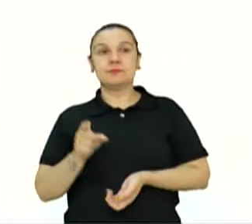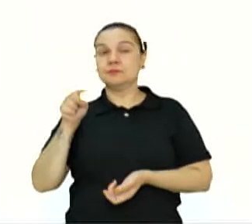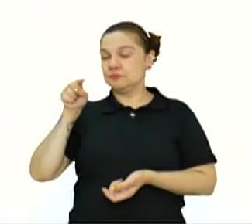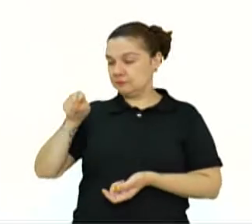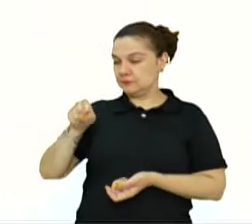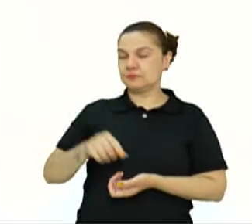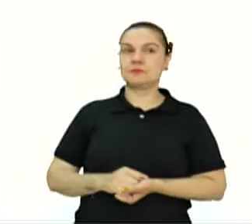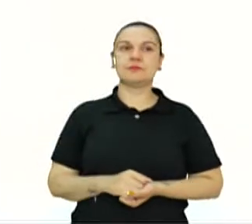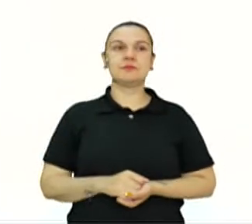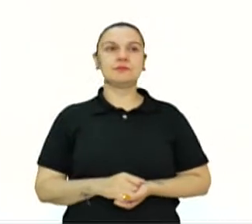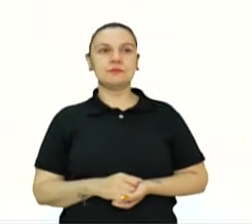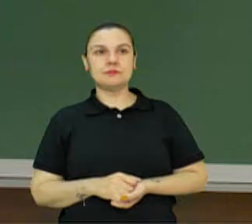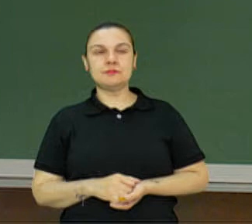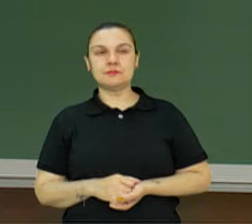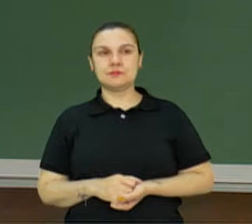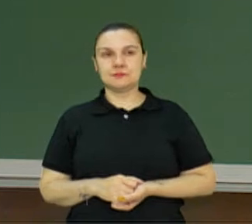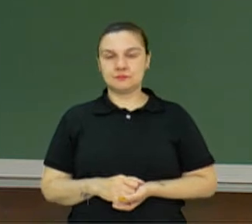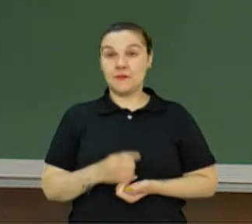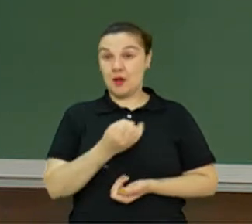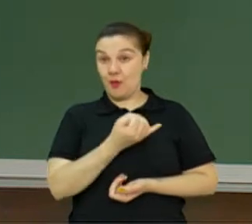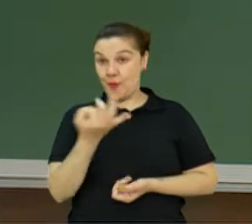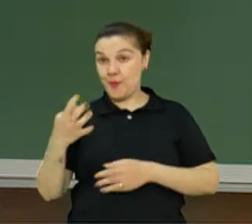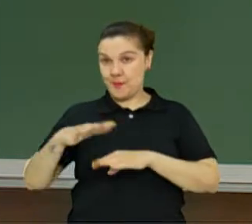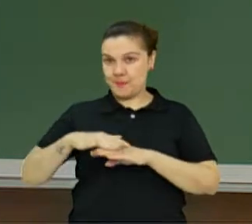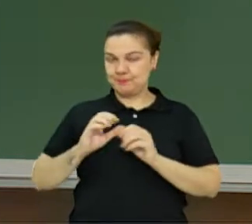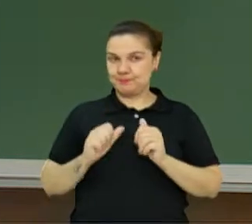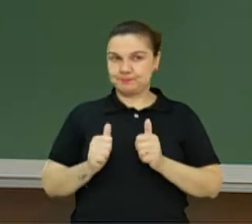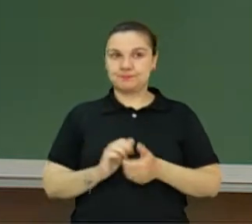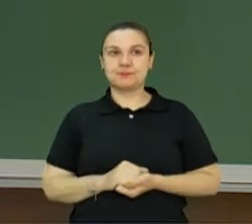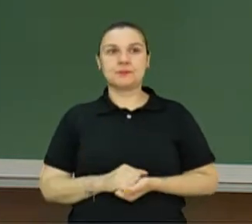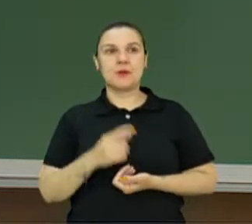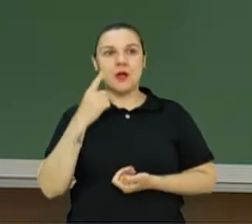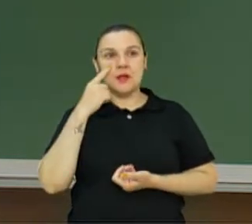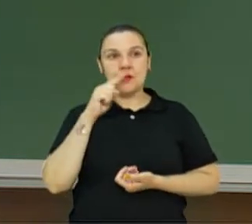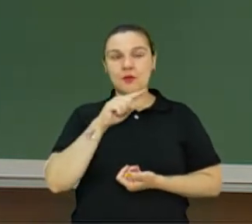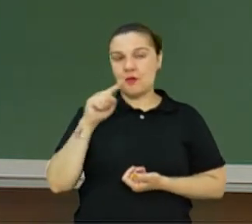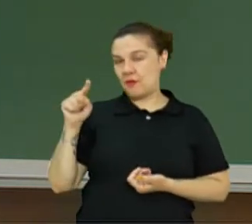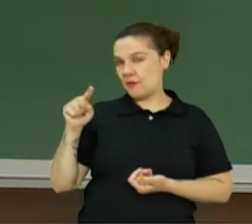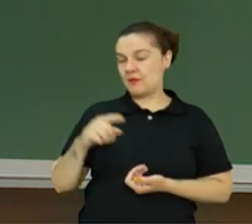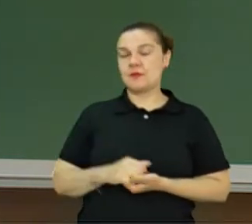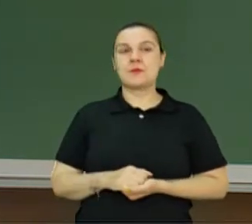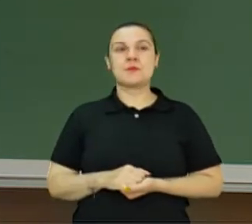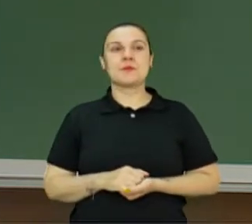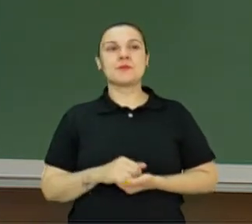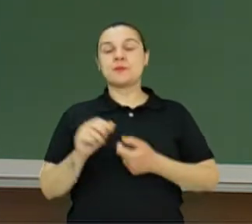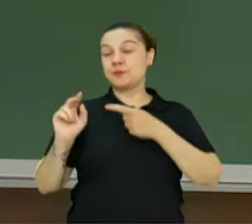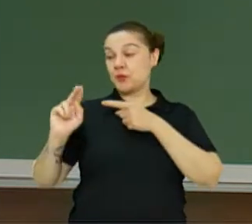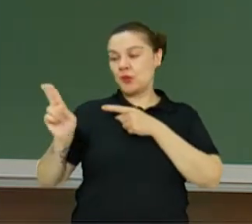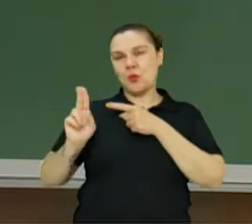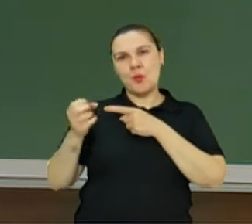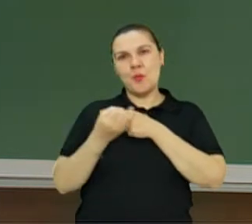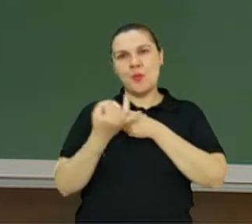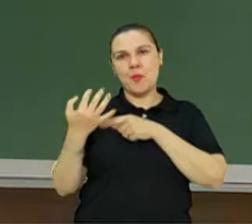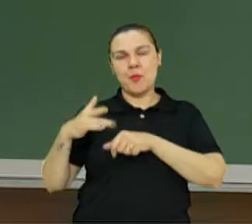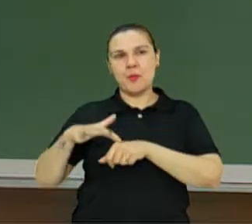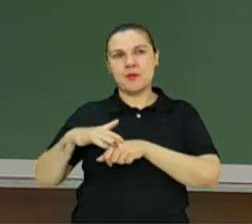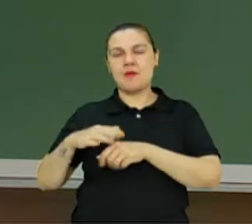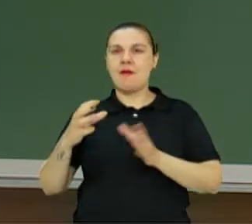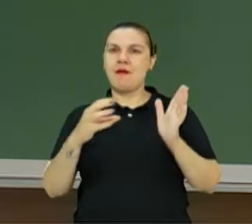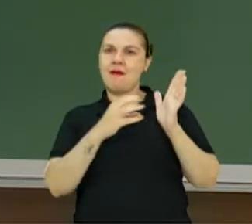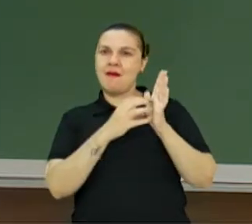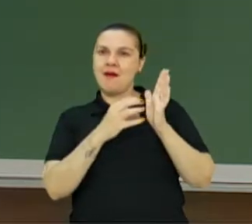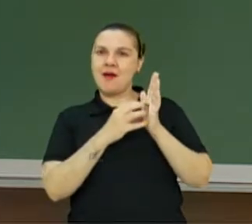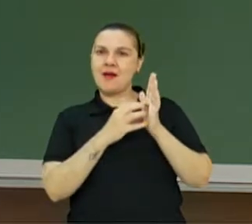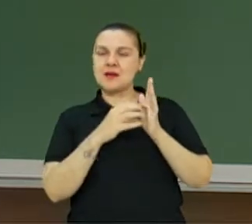aí, algumas dessas doenças, tá? Aqui a gente já pode ver, né, pela imagem o nome de algumas delas, ó,